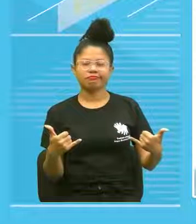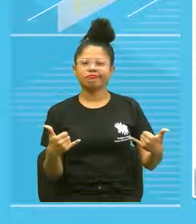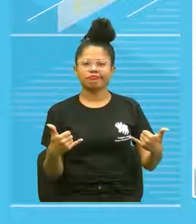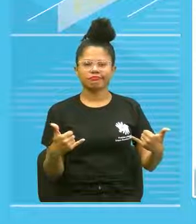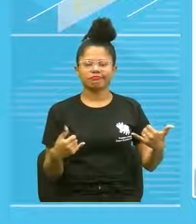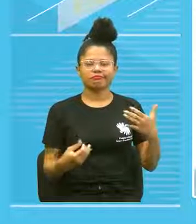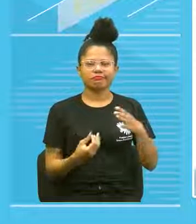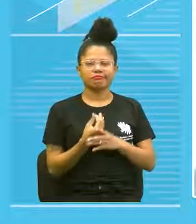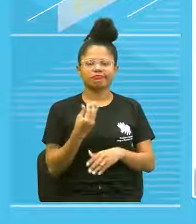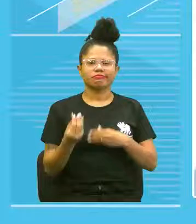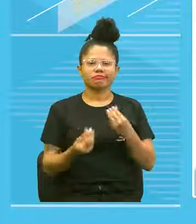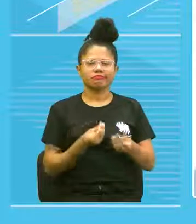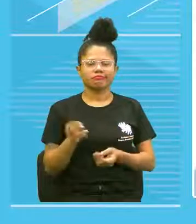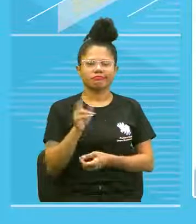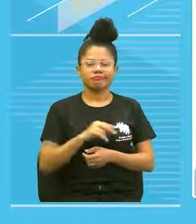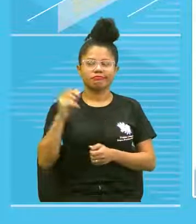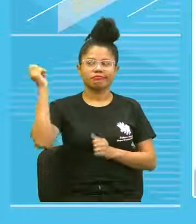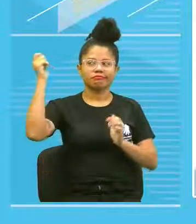Luz